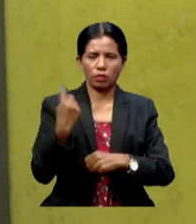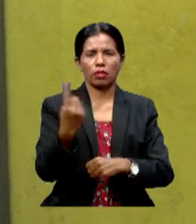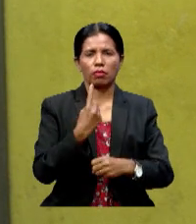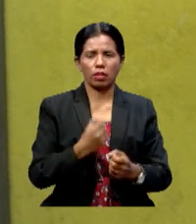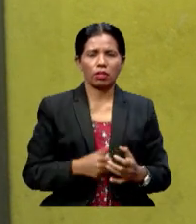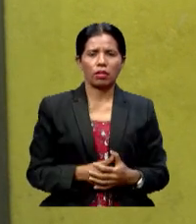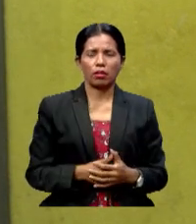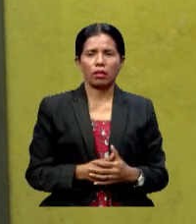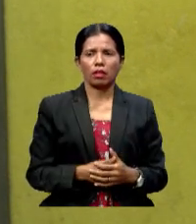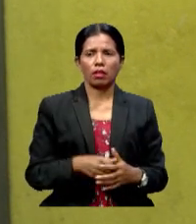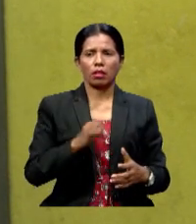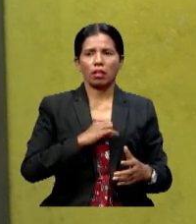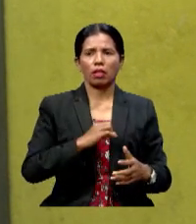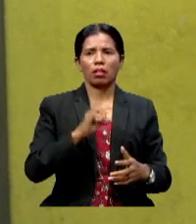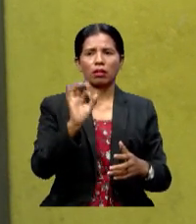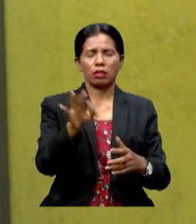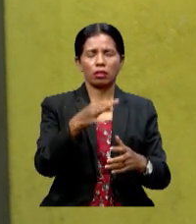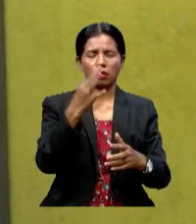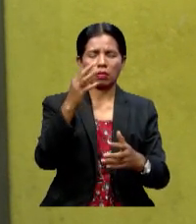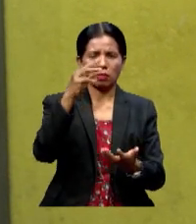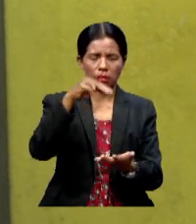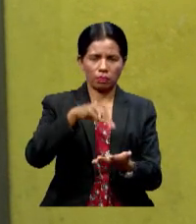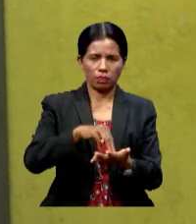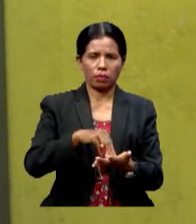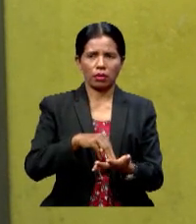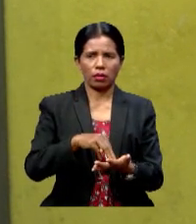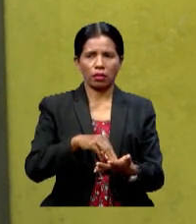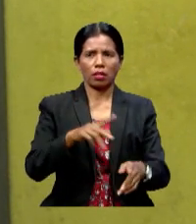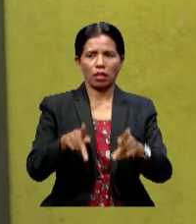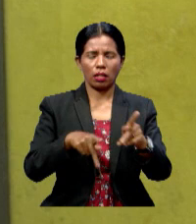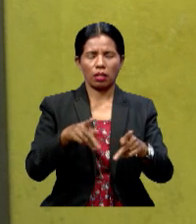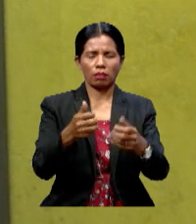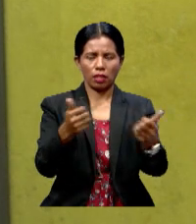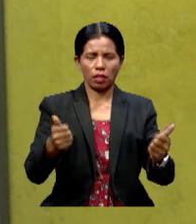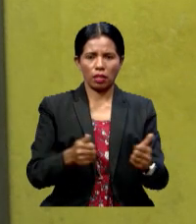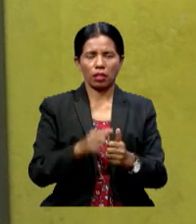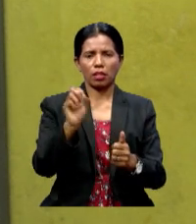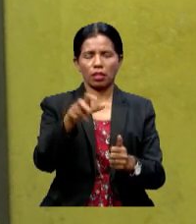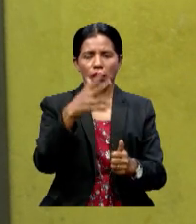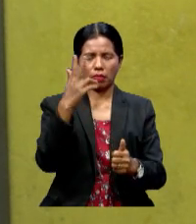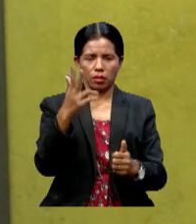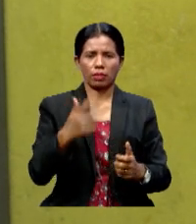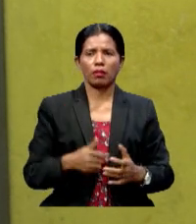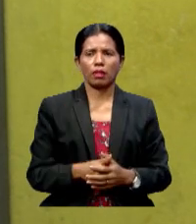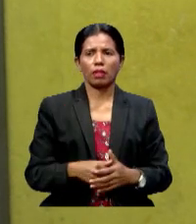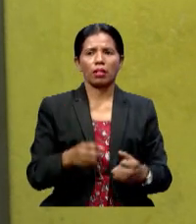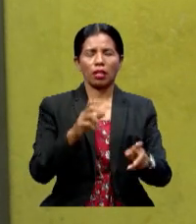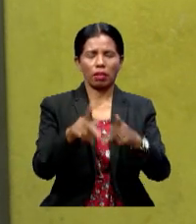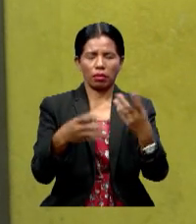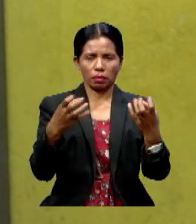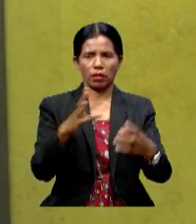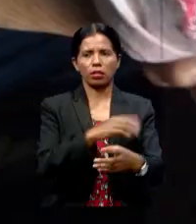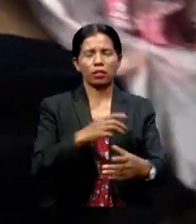Ia, hau ya 19,000 lah. Habitantes nih ya aldeia seluruh Sintolu mesti barak masih Morris